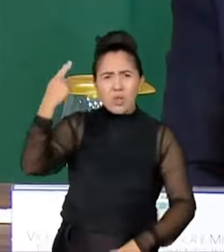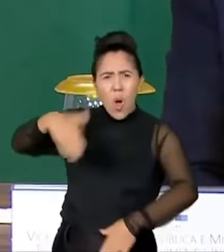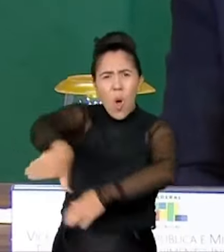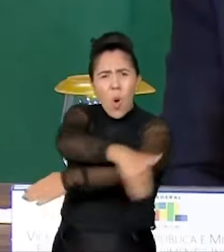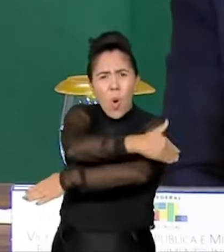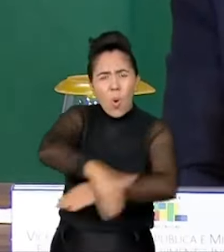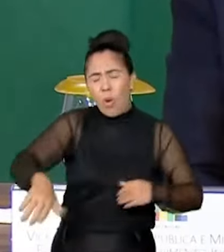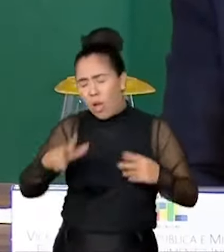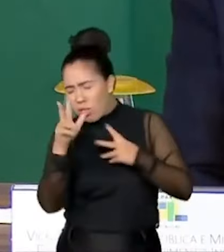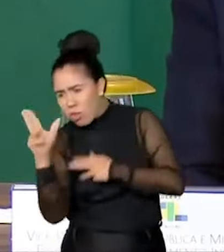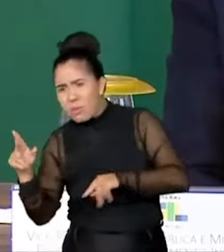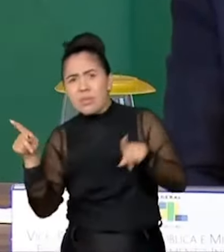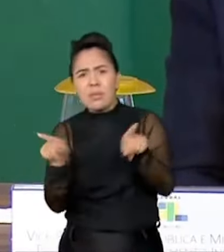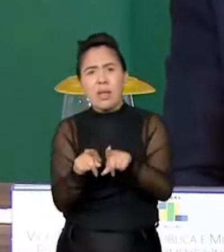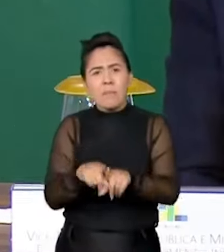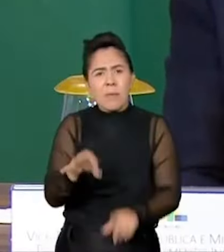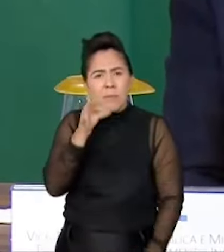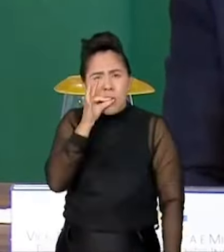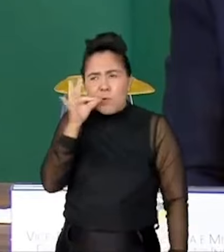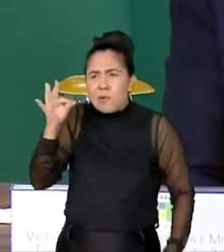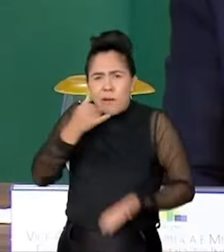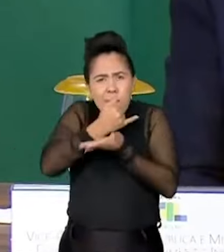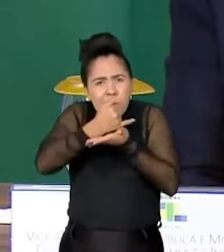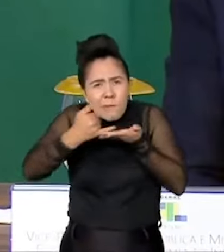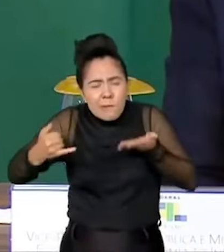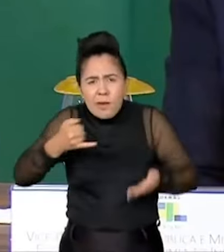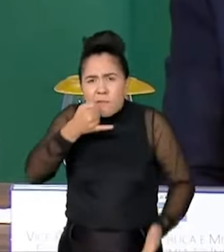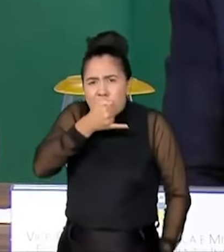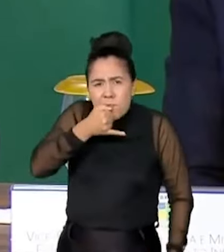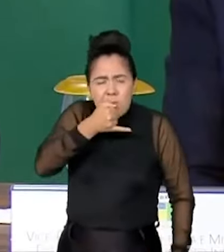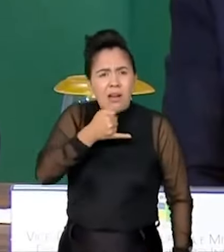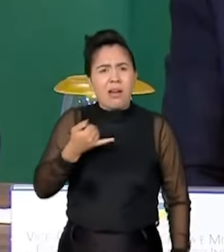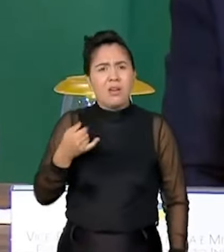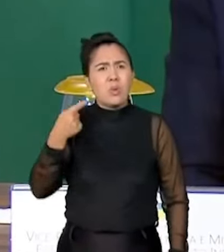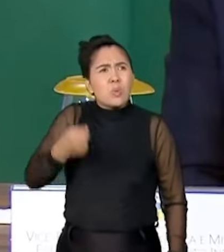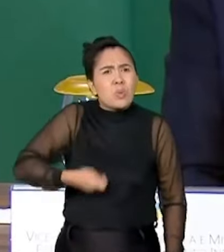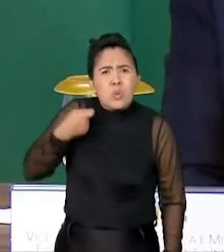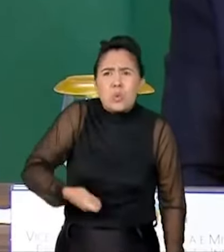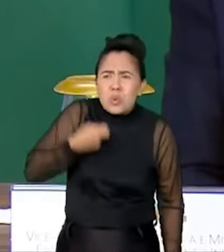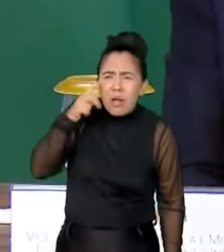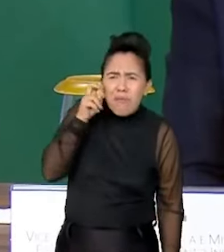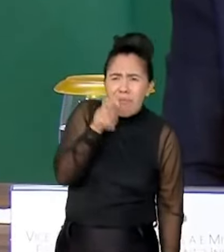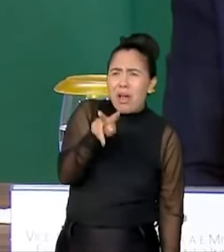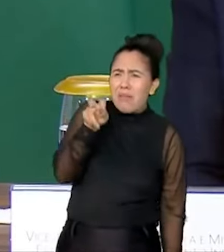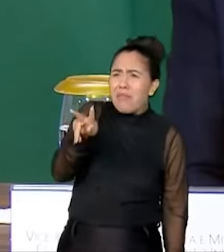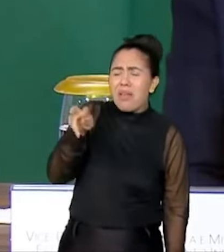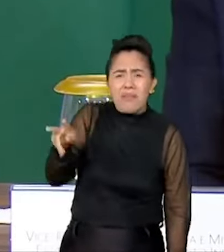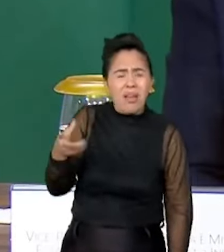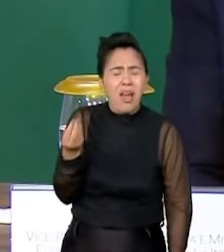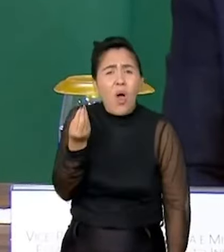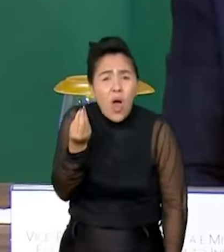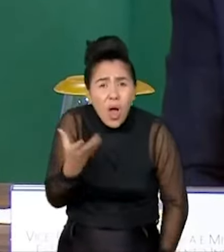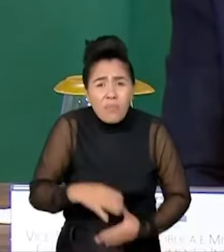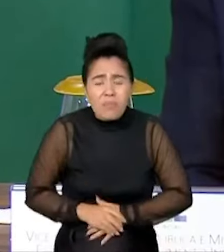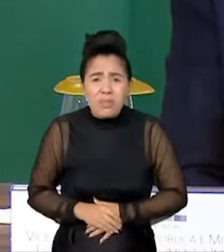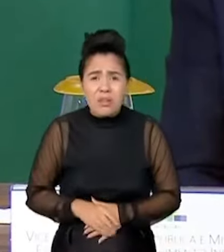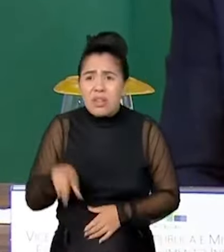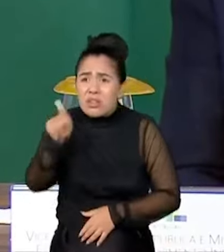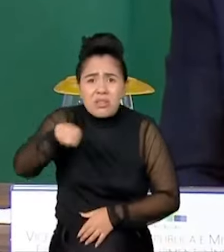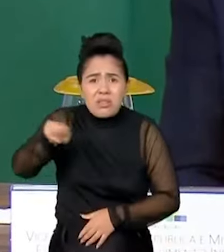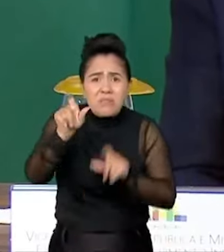aquele monte de gente fumando crack todo dia brigando com a polícia? Aquela gente está deixando de ser